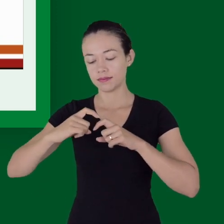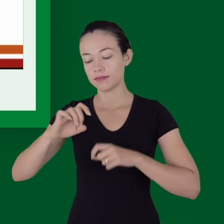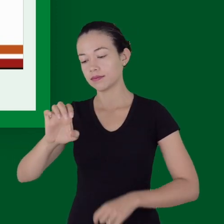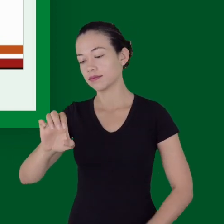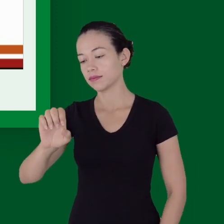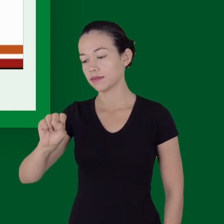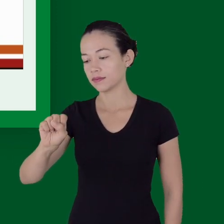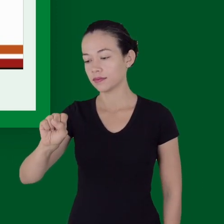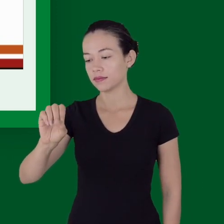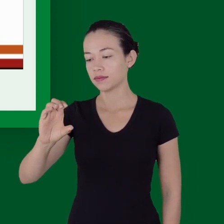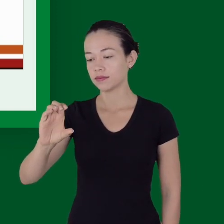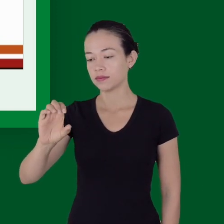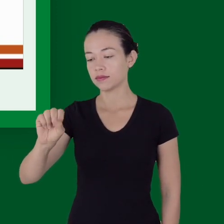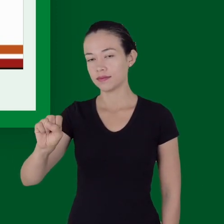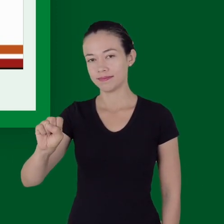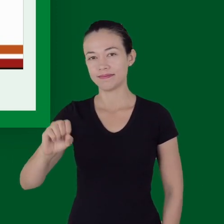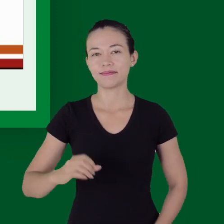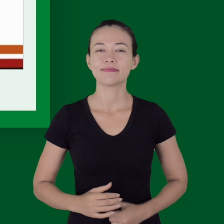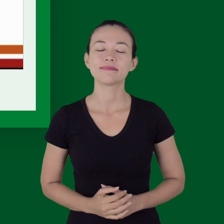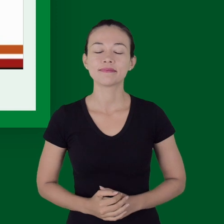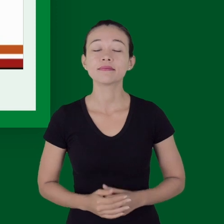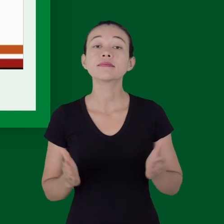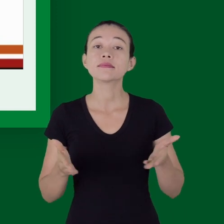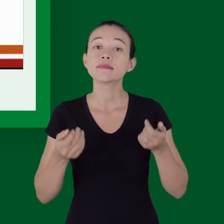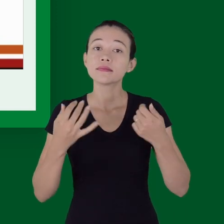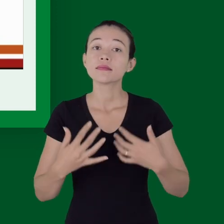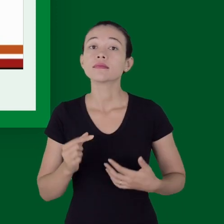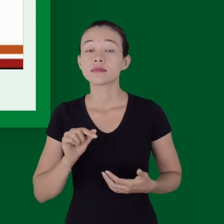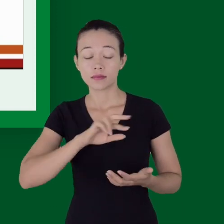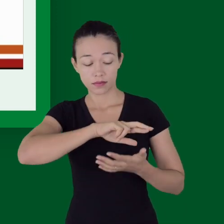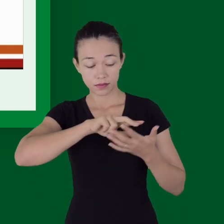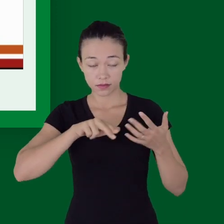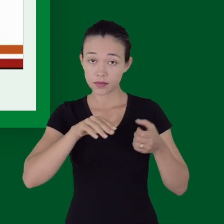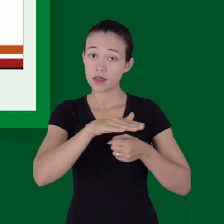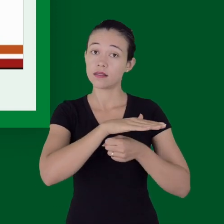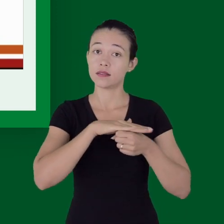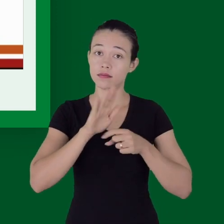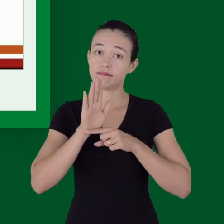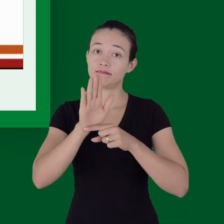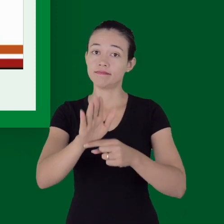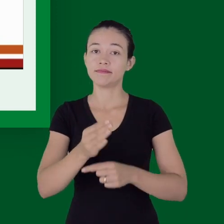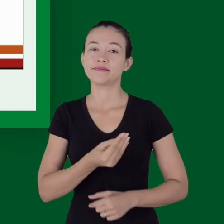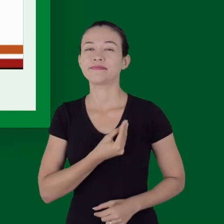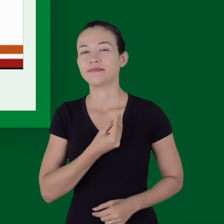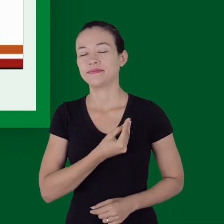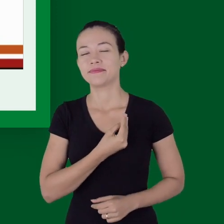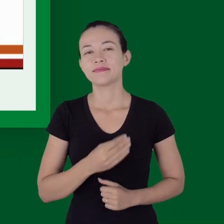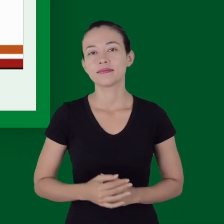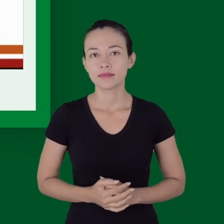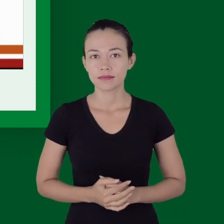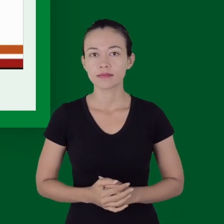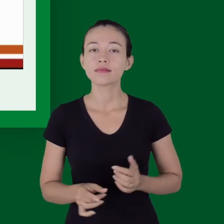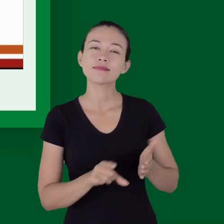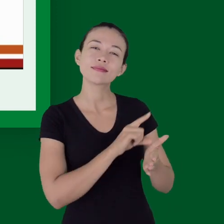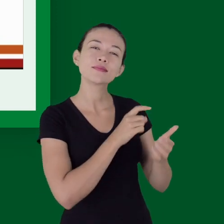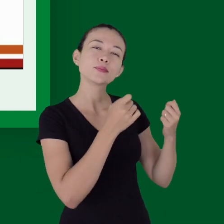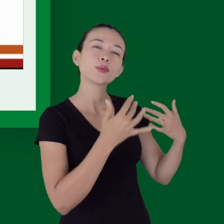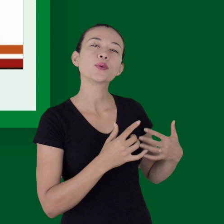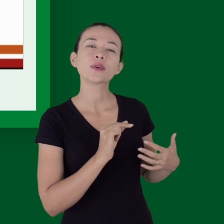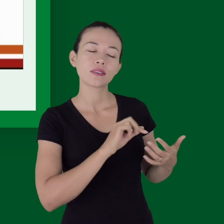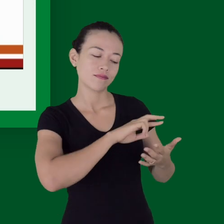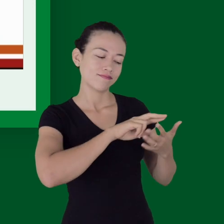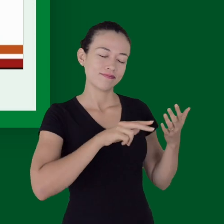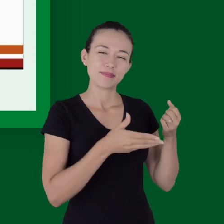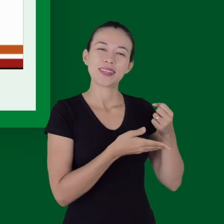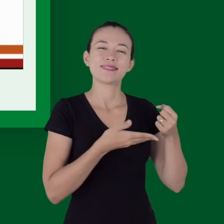ESCS. Hoje nós vamos falar sobre o suporte básico avançado de vida, dando continuidade à nossa aula anterior